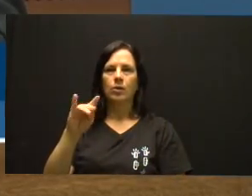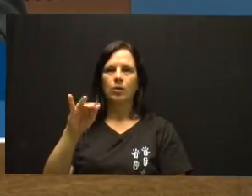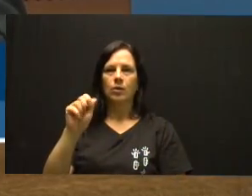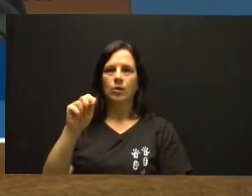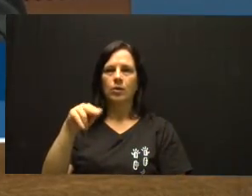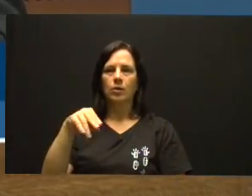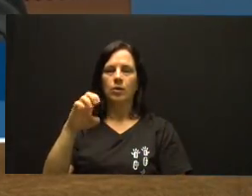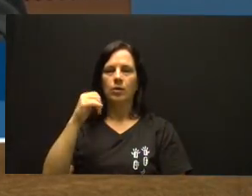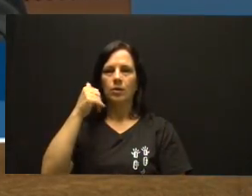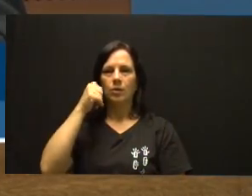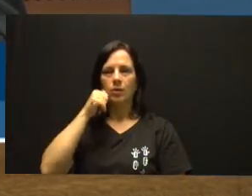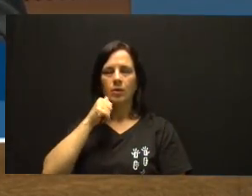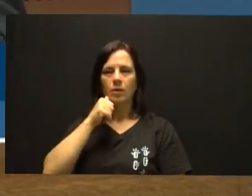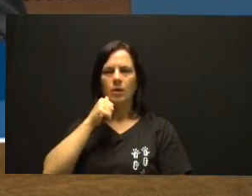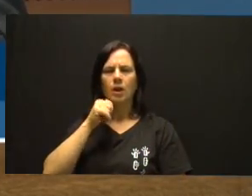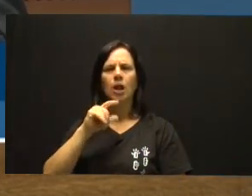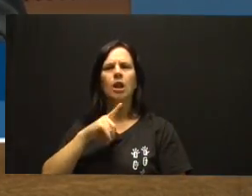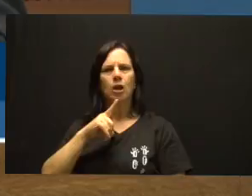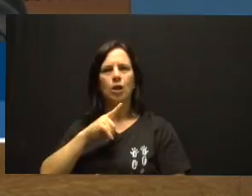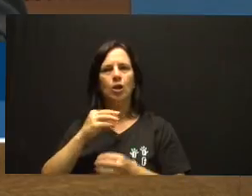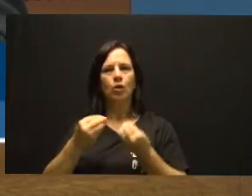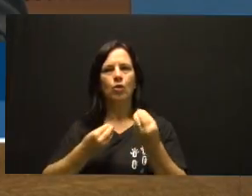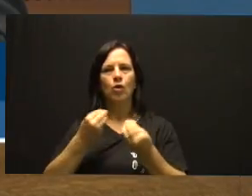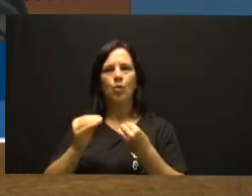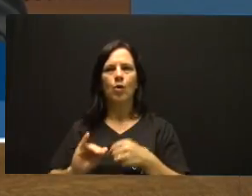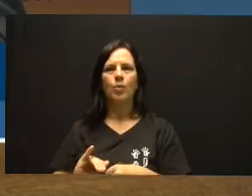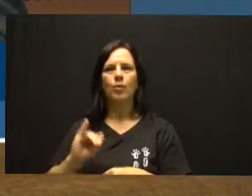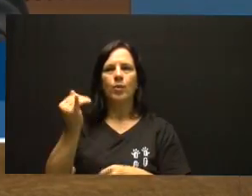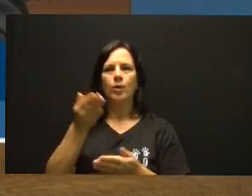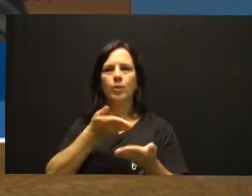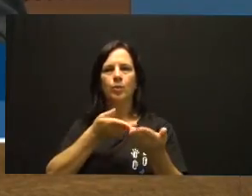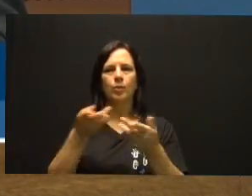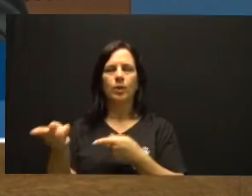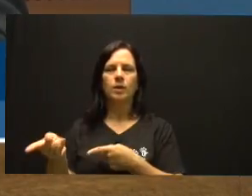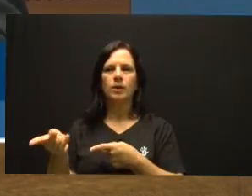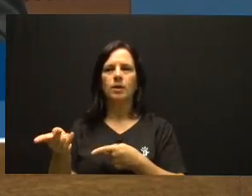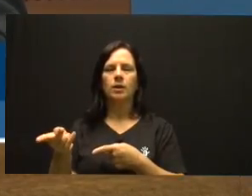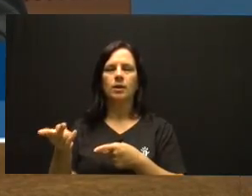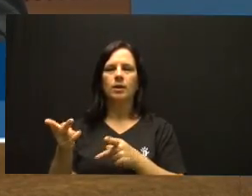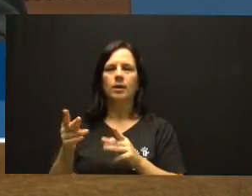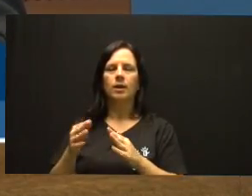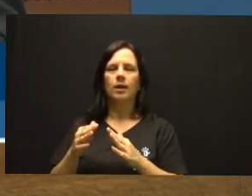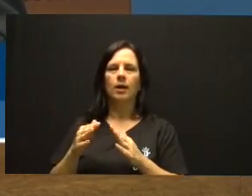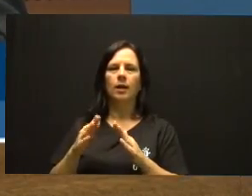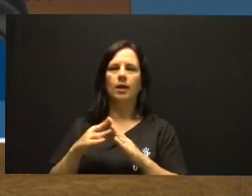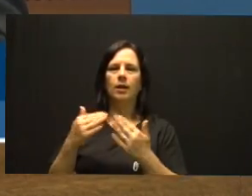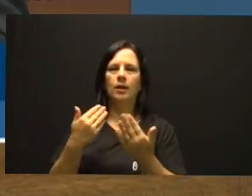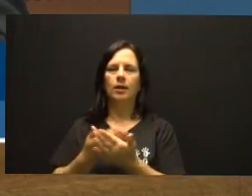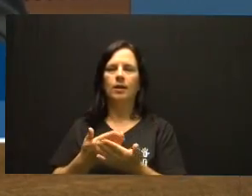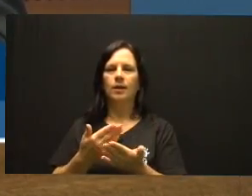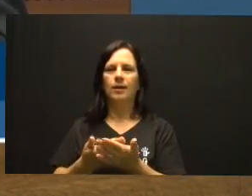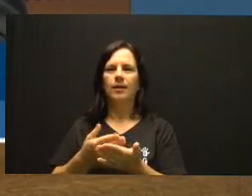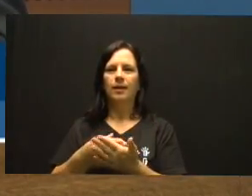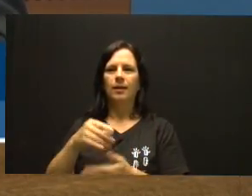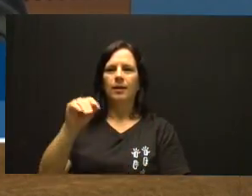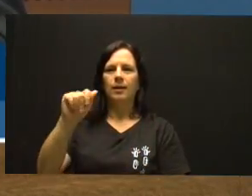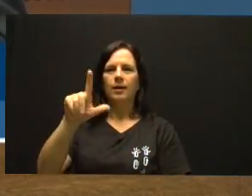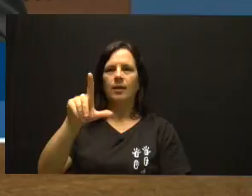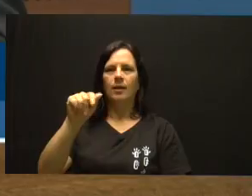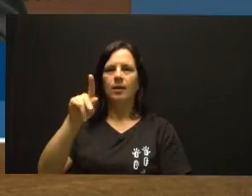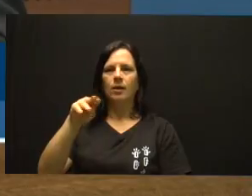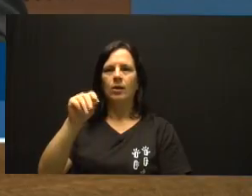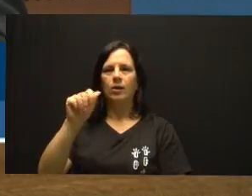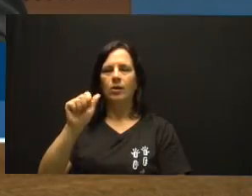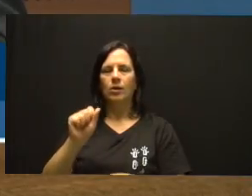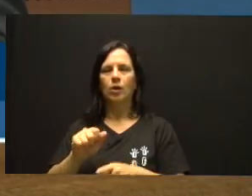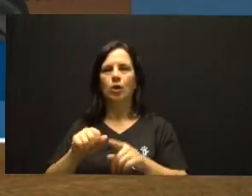Olá, tem como aproveitar e dar uma passada na escola Alagoas, no Pinhal do Miranda? Quando chove, o caos